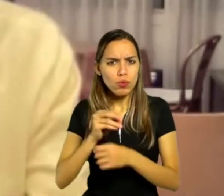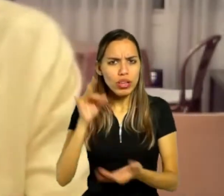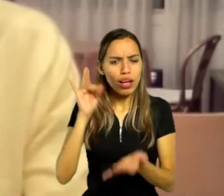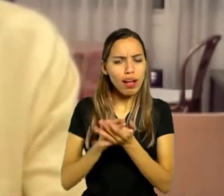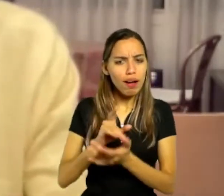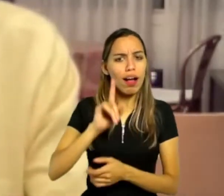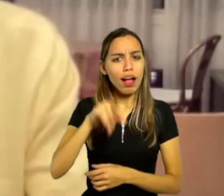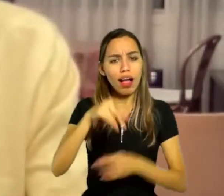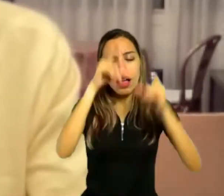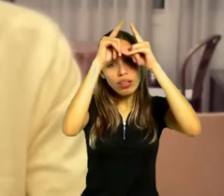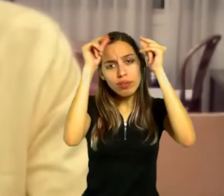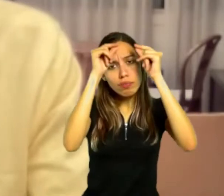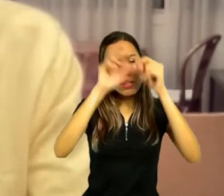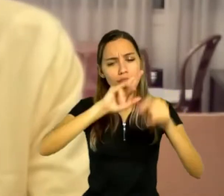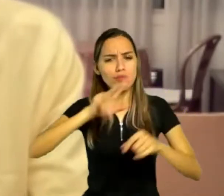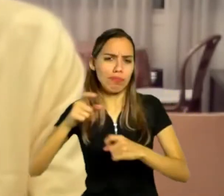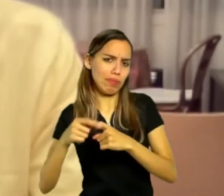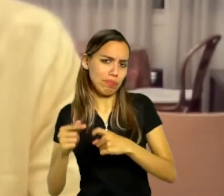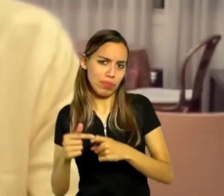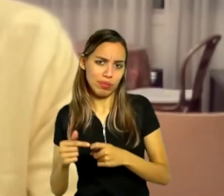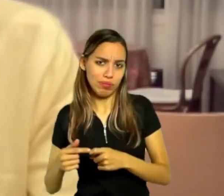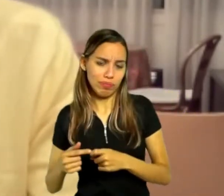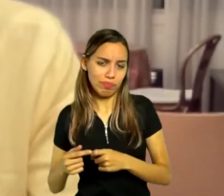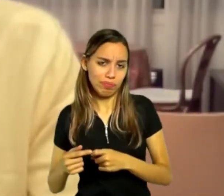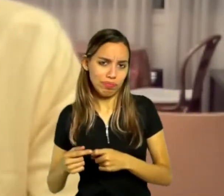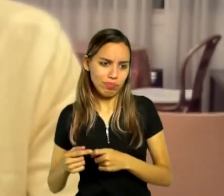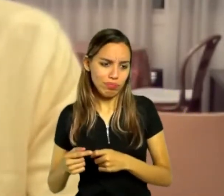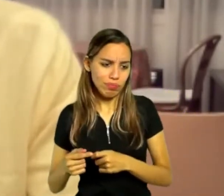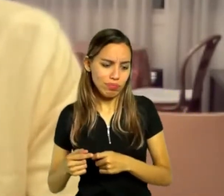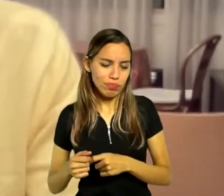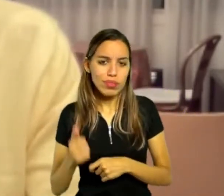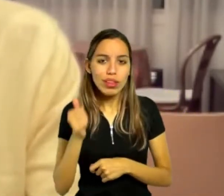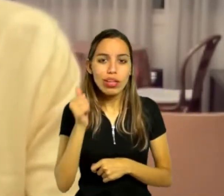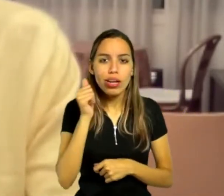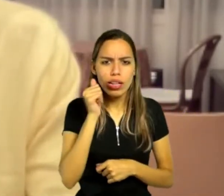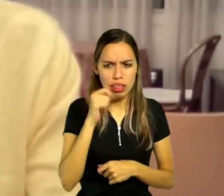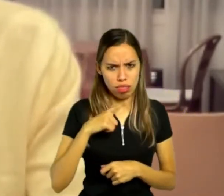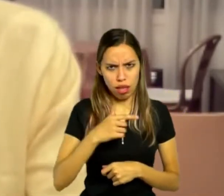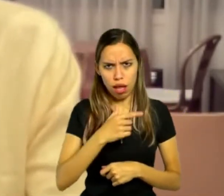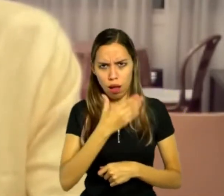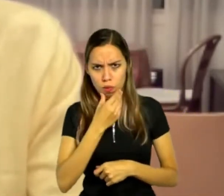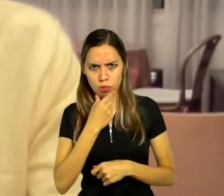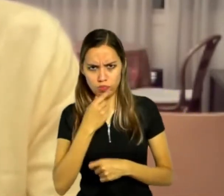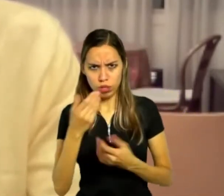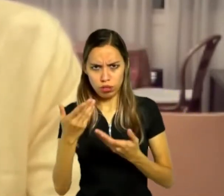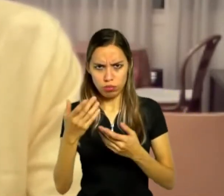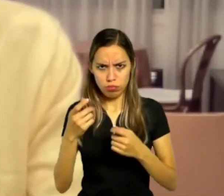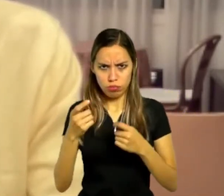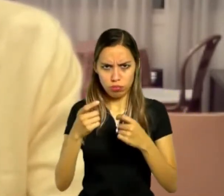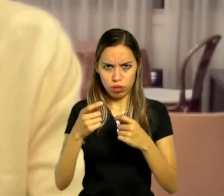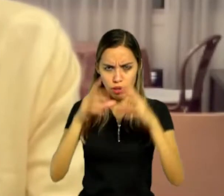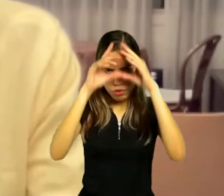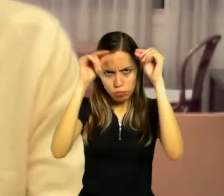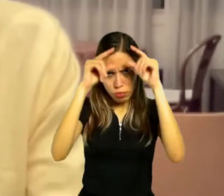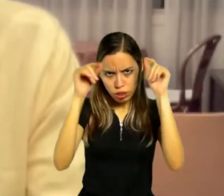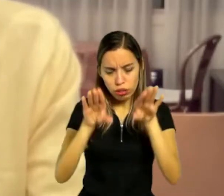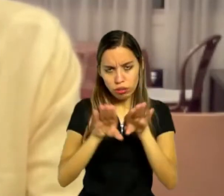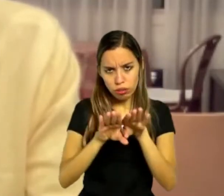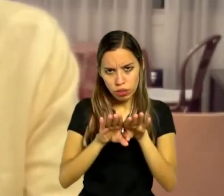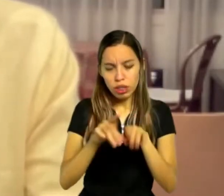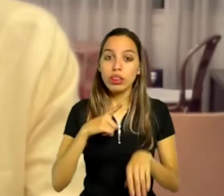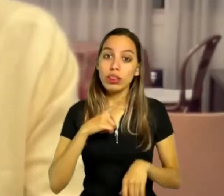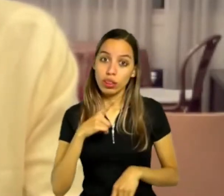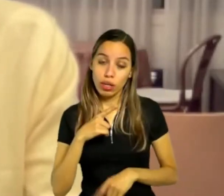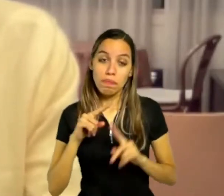haja homens também, é claro. Mas as mulheres vivem nessas condições. E no Brasil, você pega as enfermeiras aí, ganham